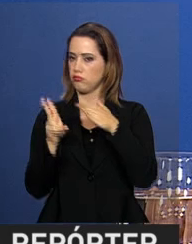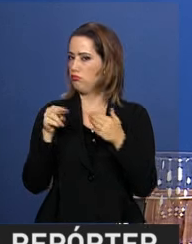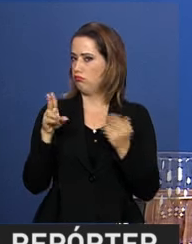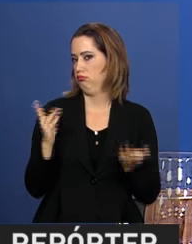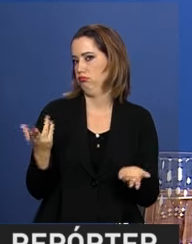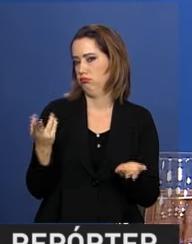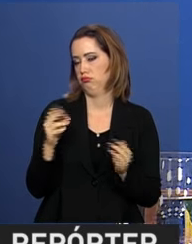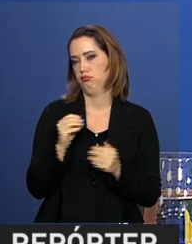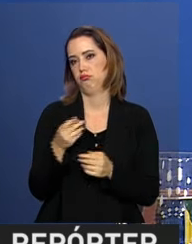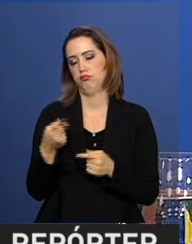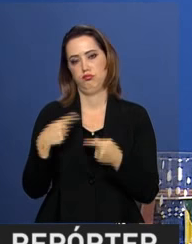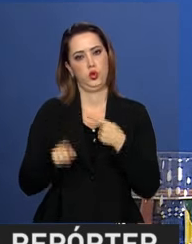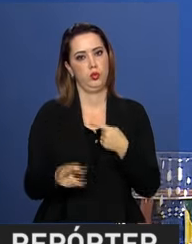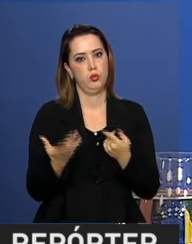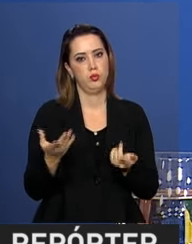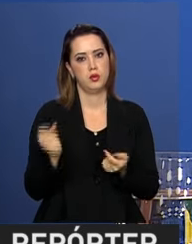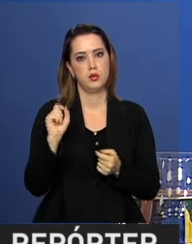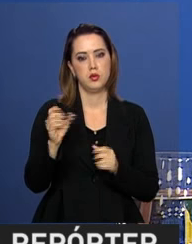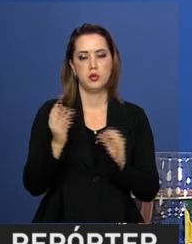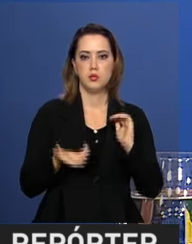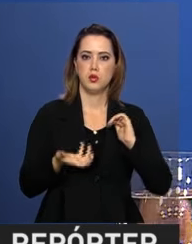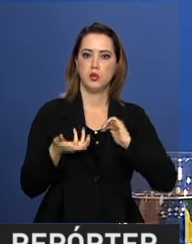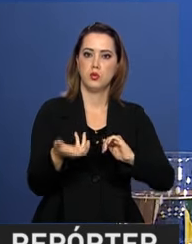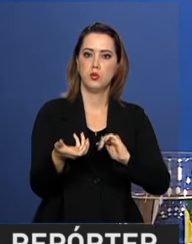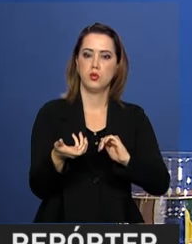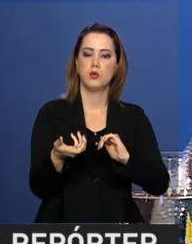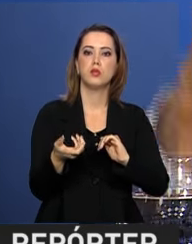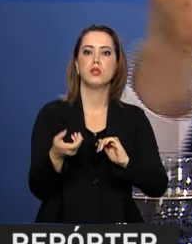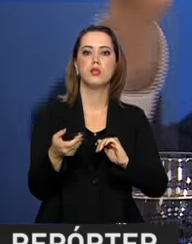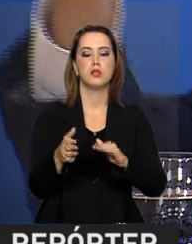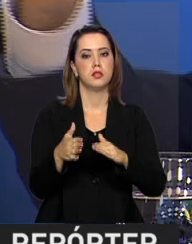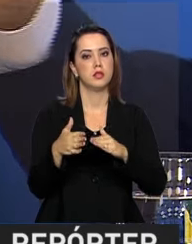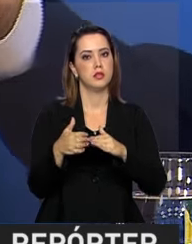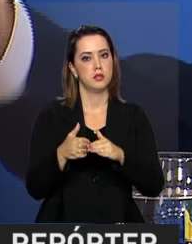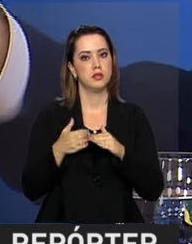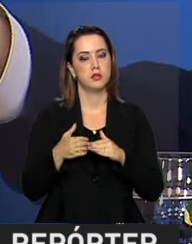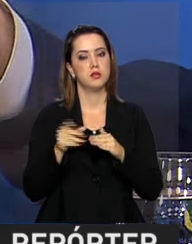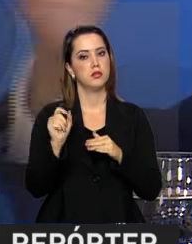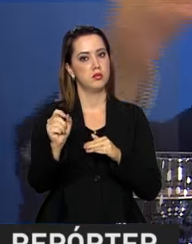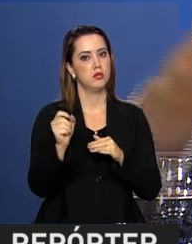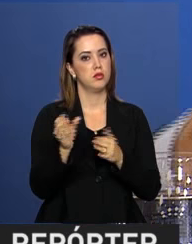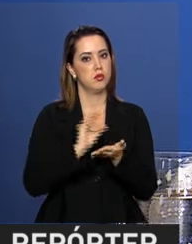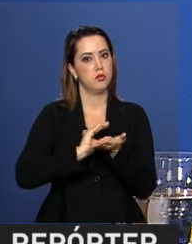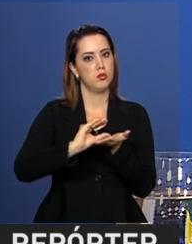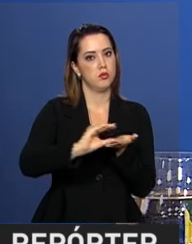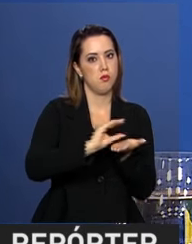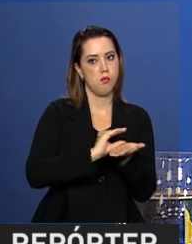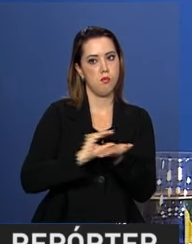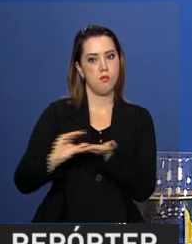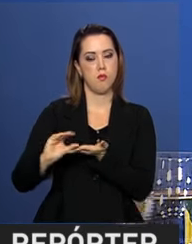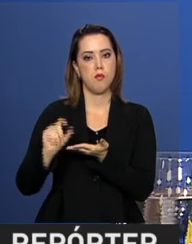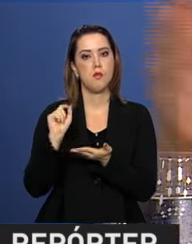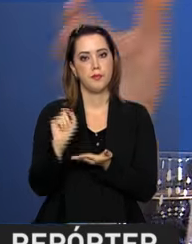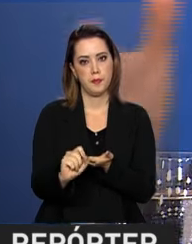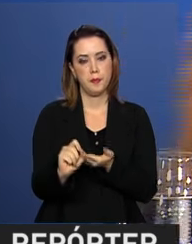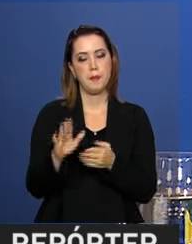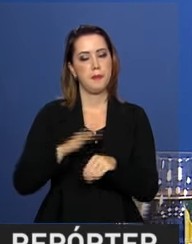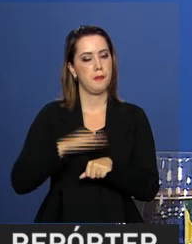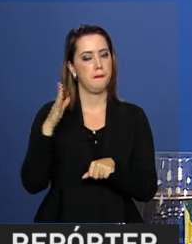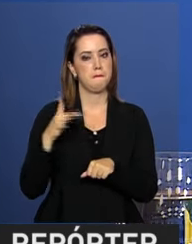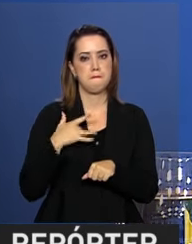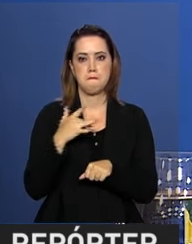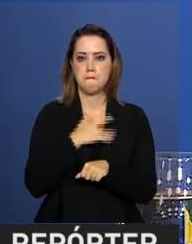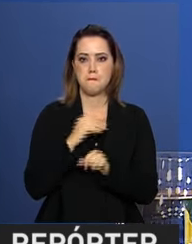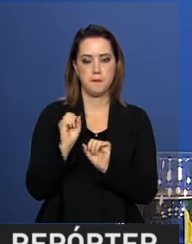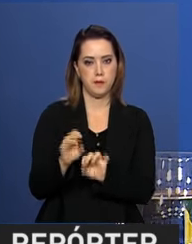impede que o Congresso Nacional decida alocar mais despesas caso julgue que são